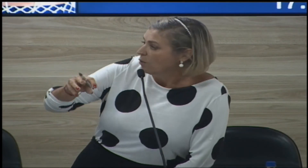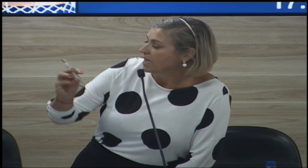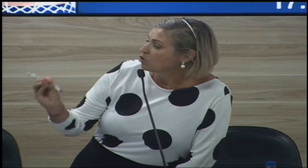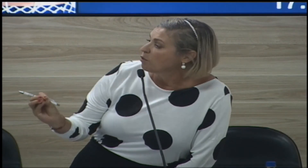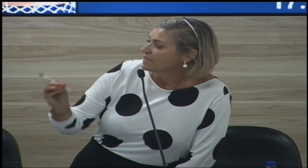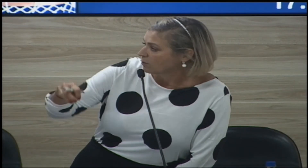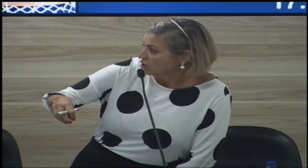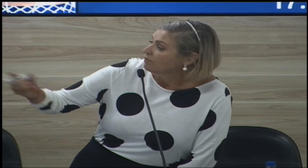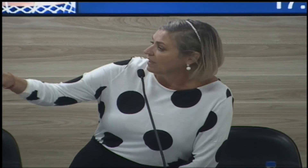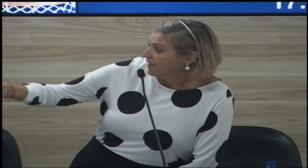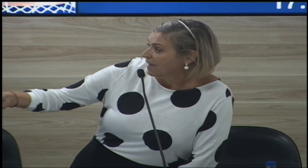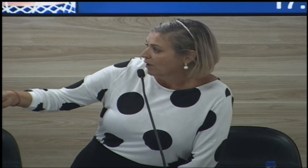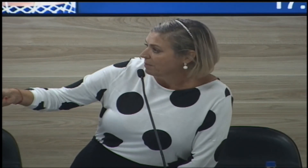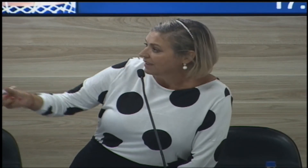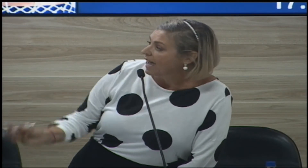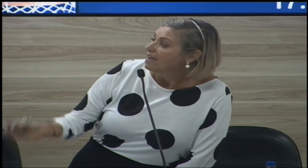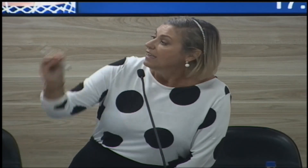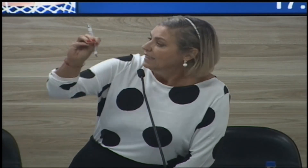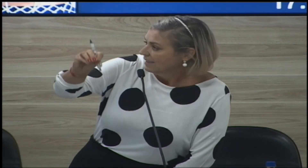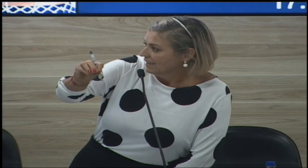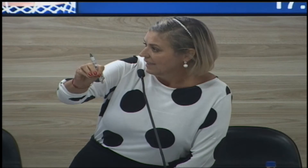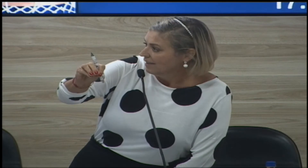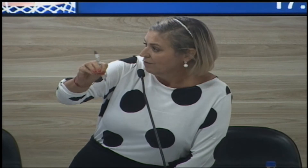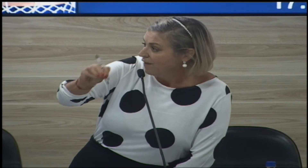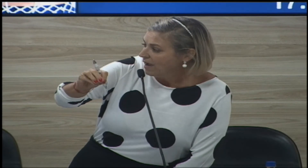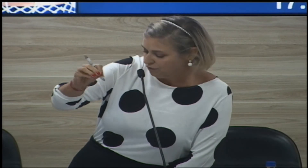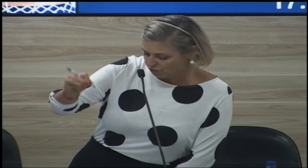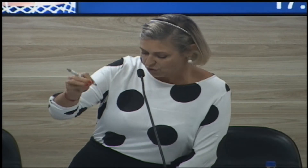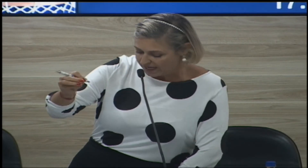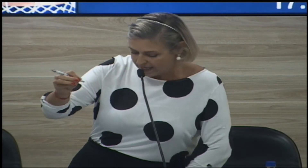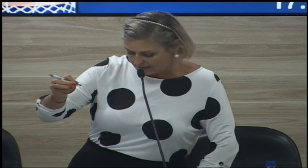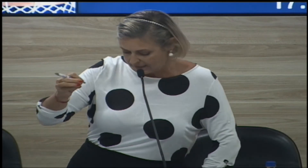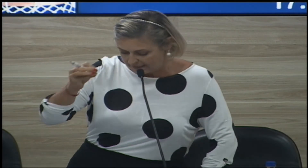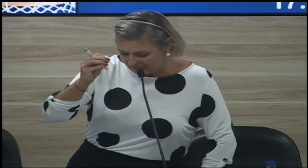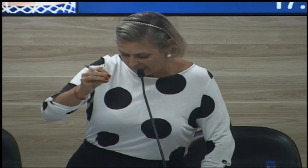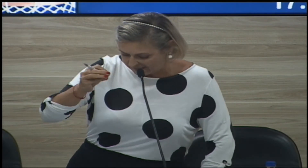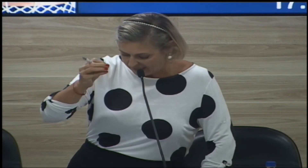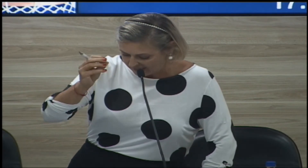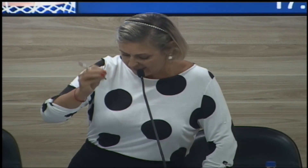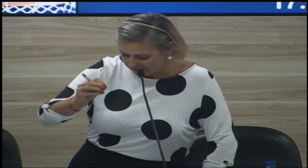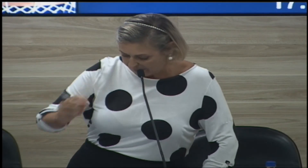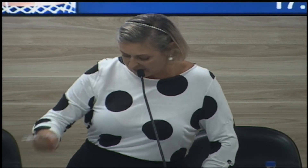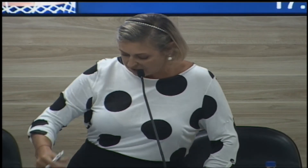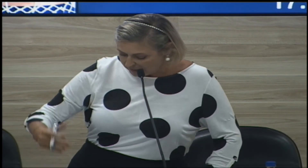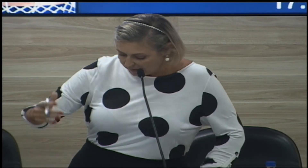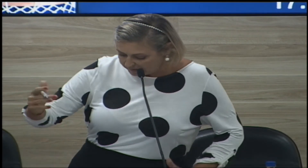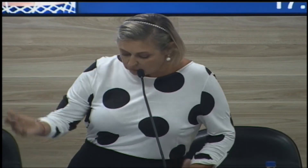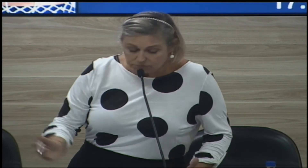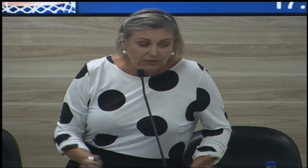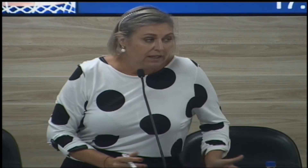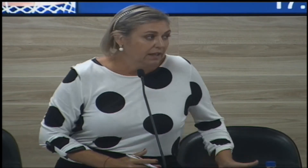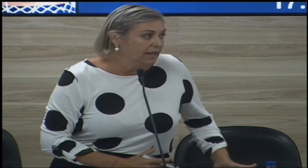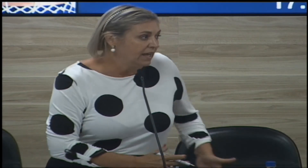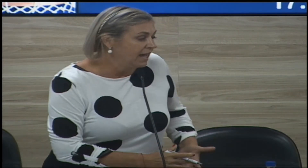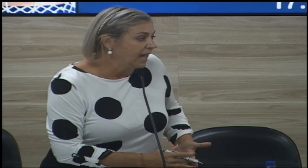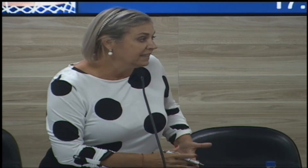tipos diferentes. Nós temos, provavelmente, pontuação para casas, pontuação para lotes,